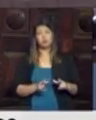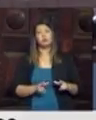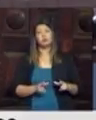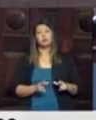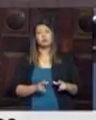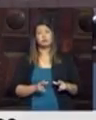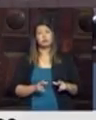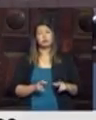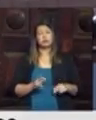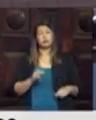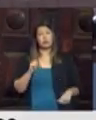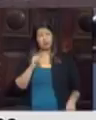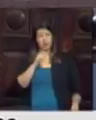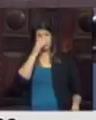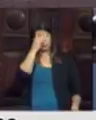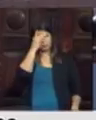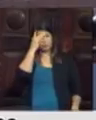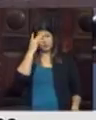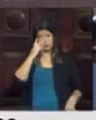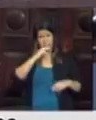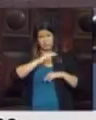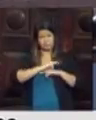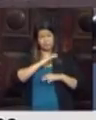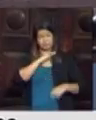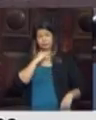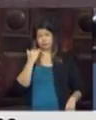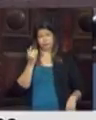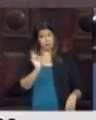a vítima não veio a óbito,